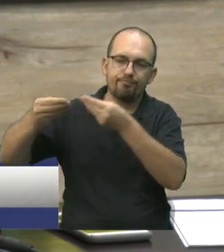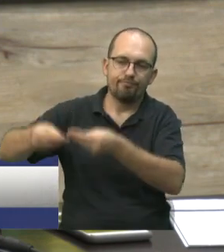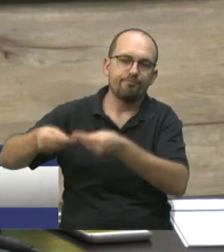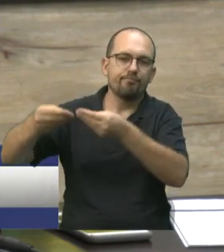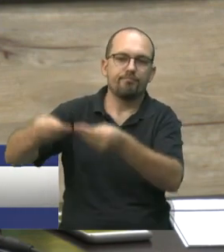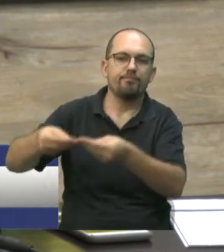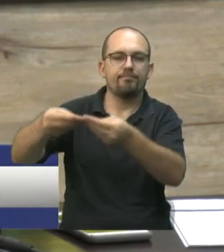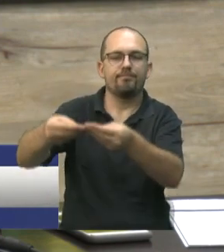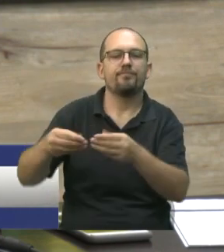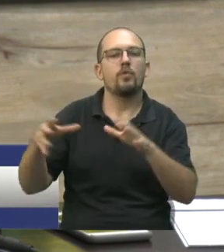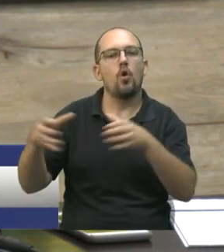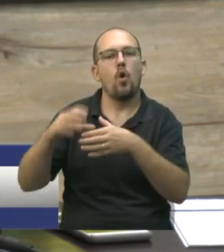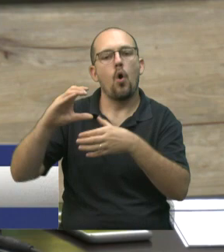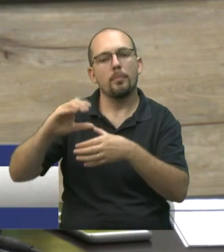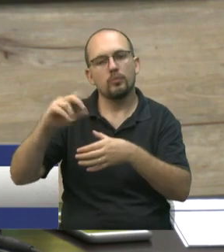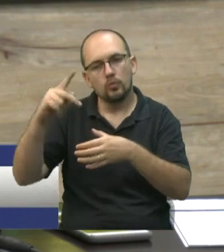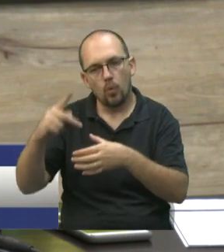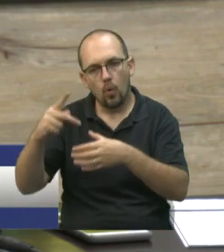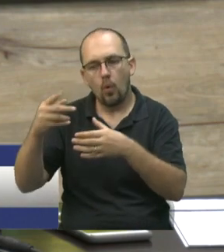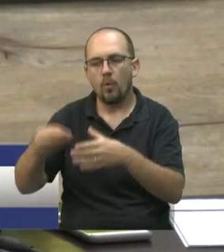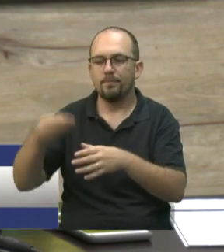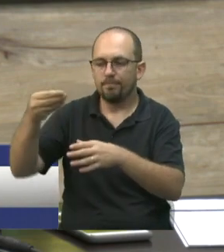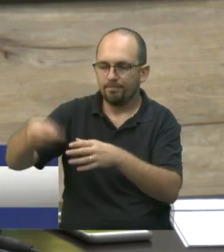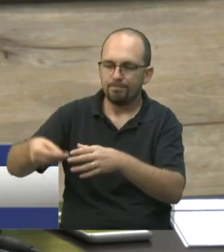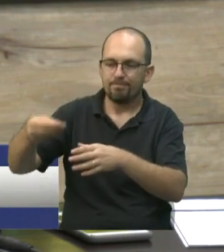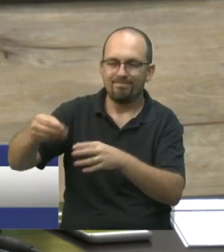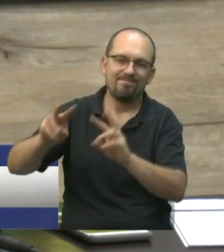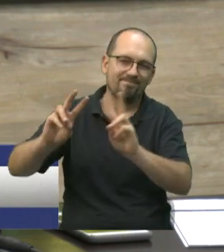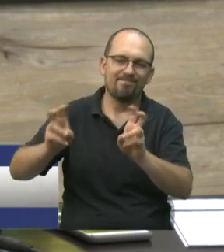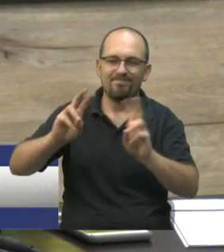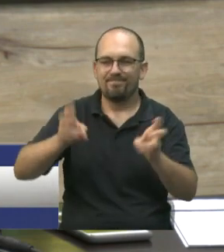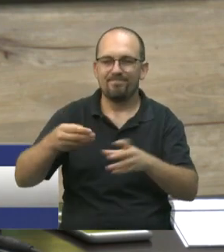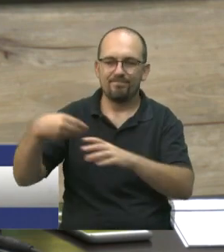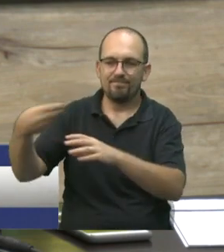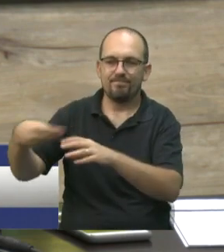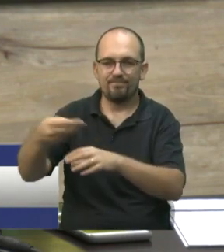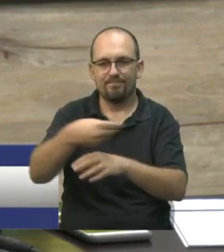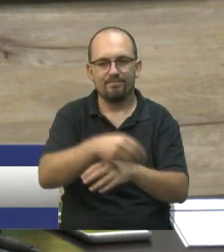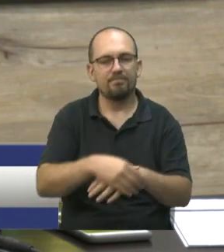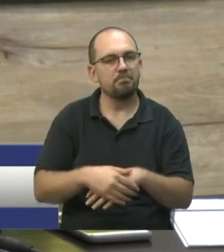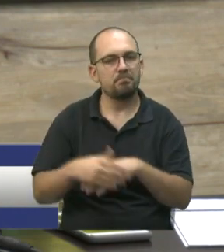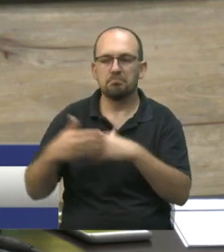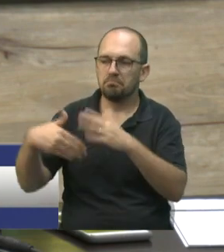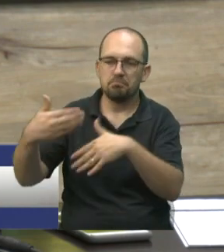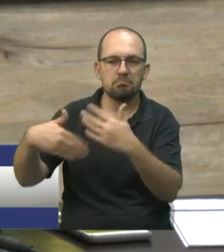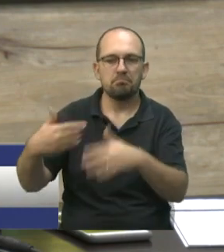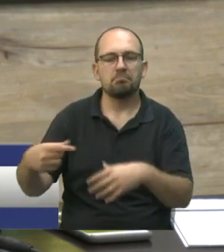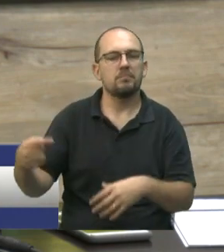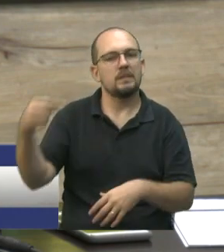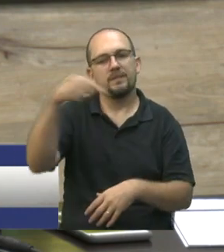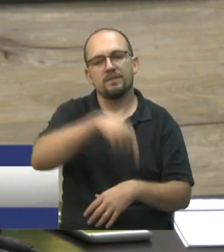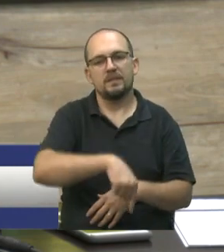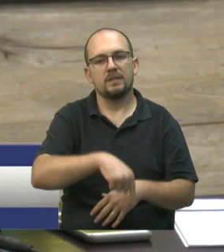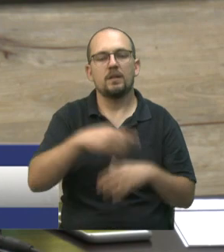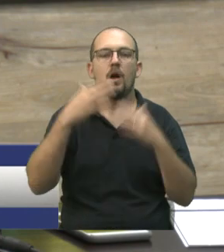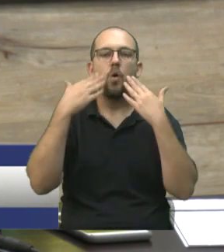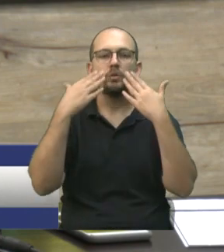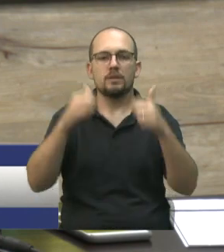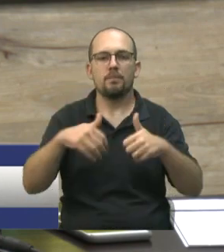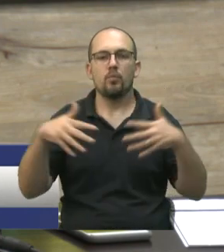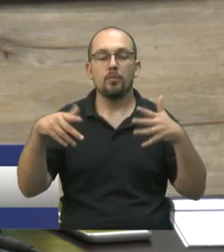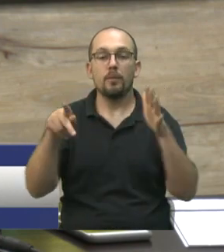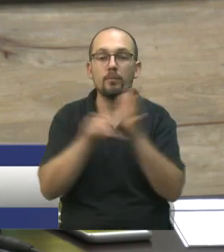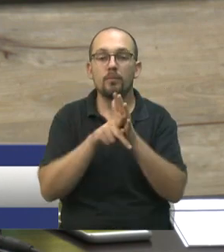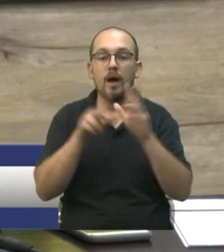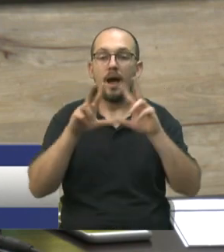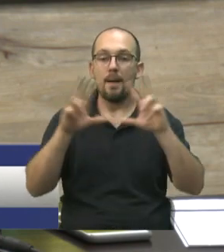pelas comissões temáticas de cada vereador e vai ter uma audiência pública dentro da